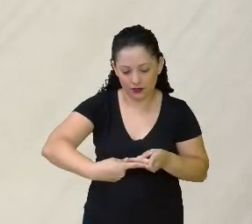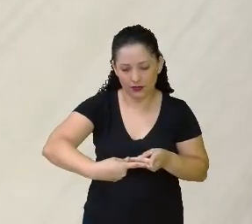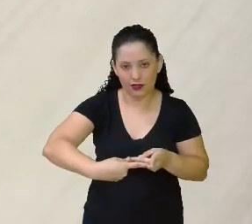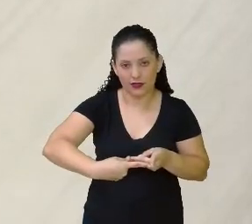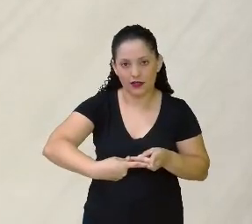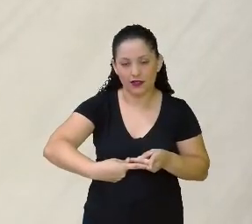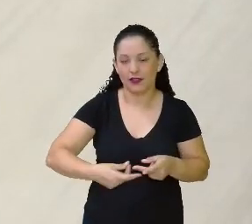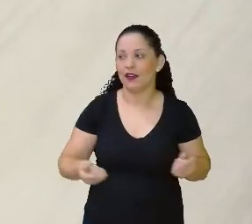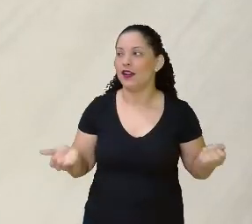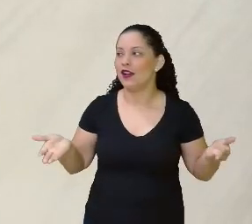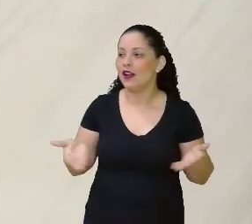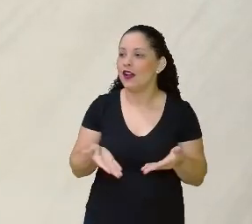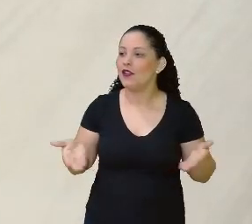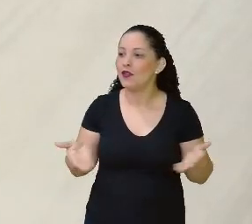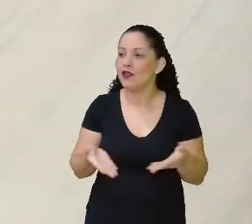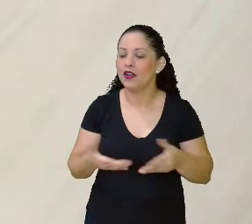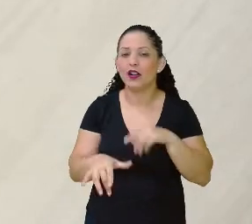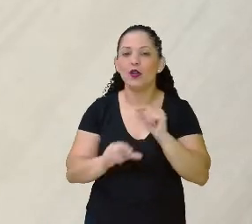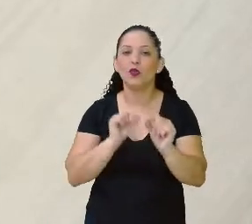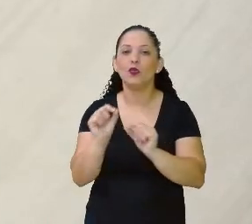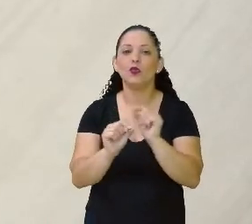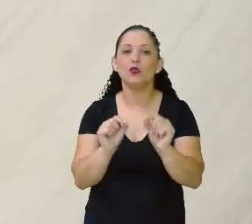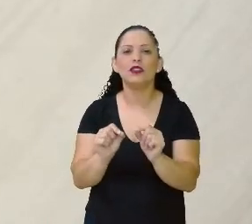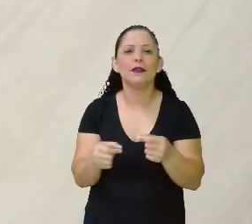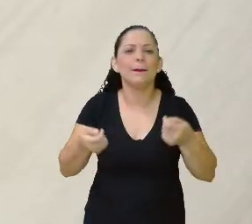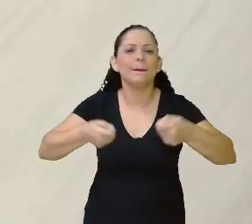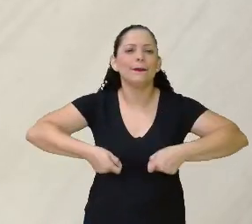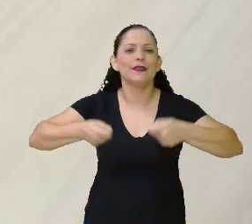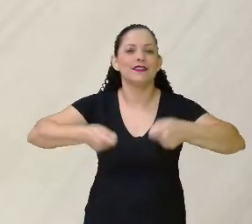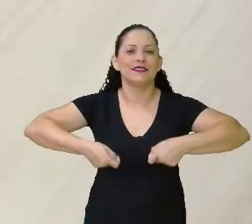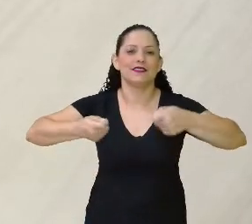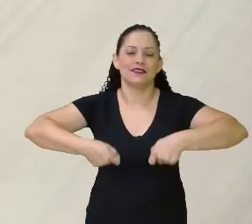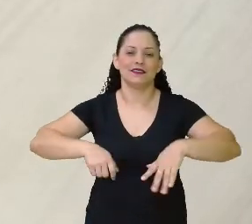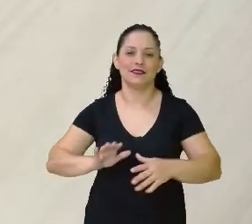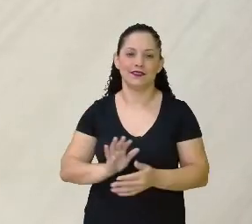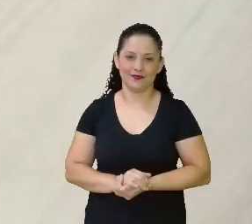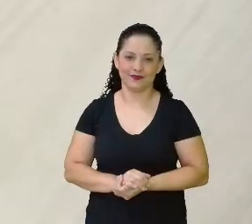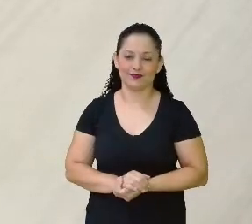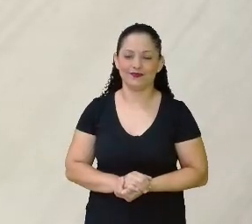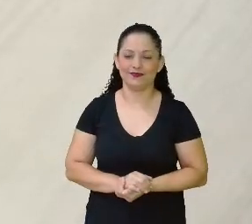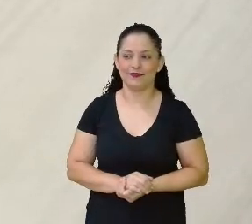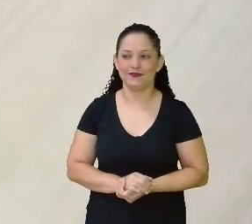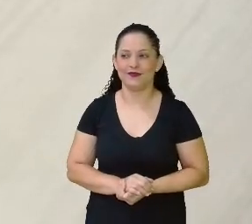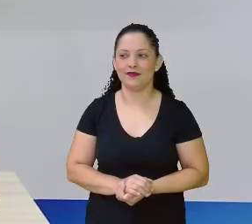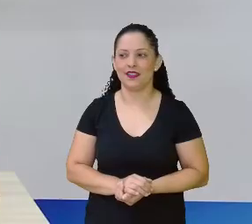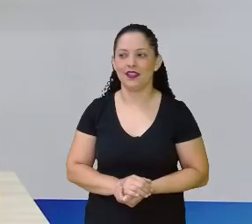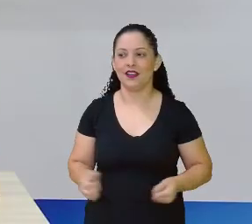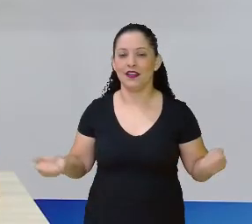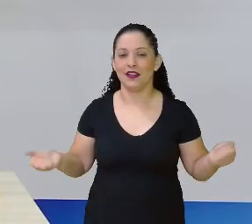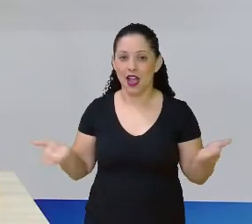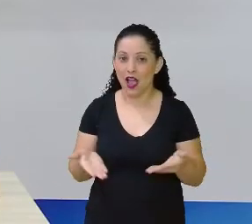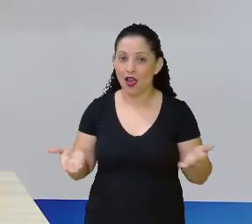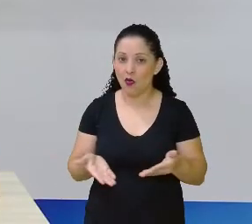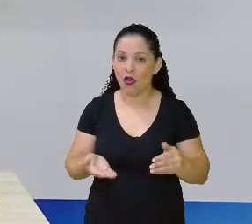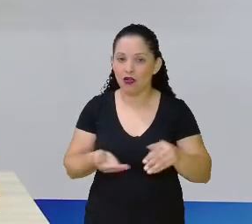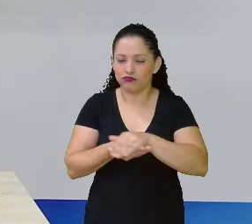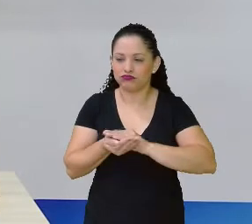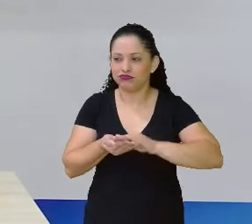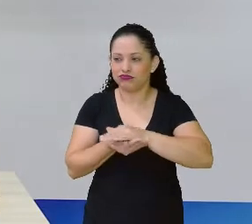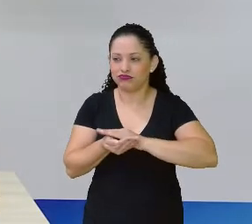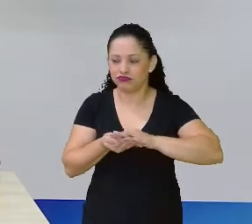agora, o que é que está faltando aqui? Eu levar as minhas outras